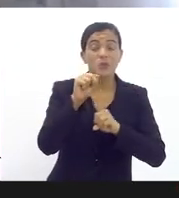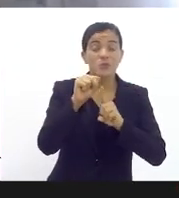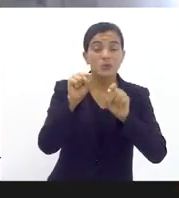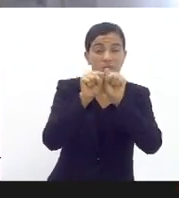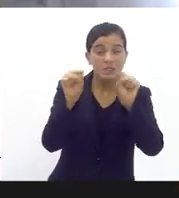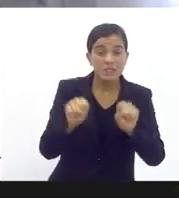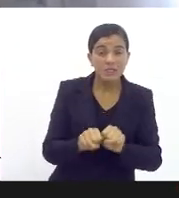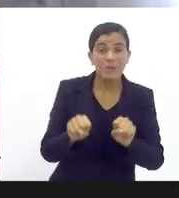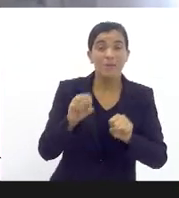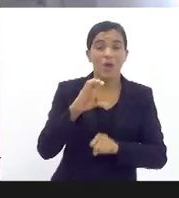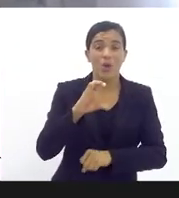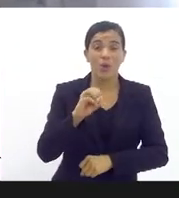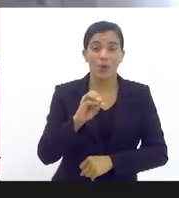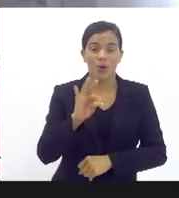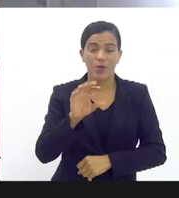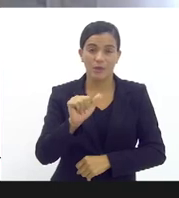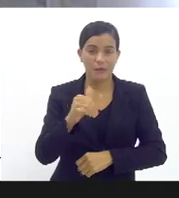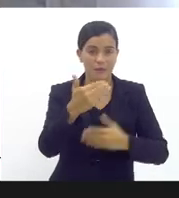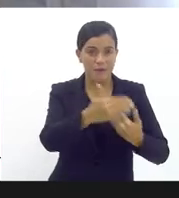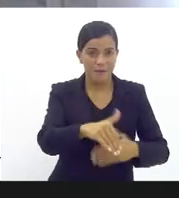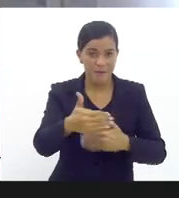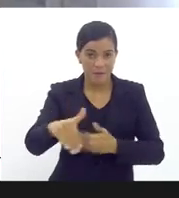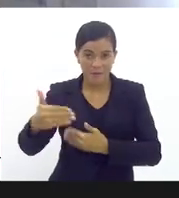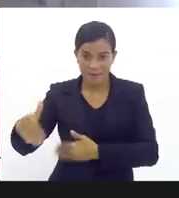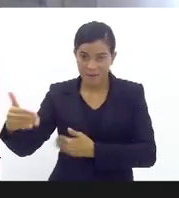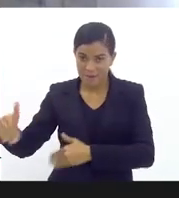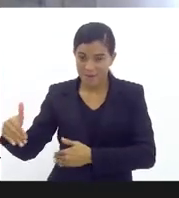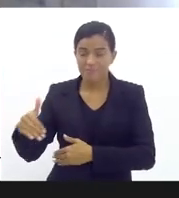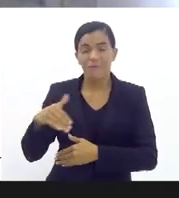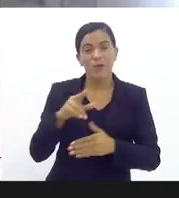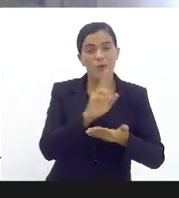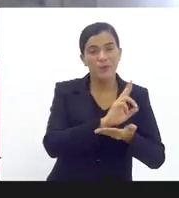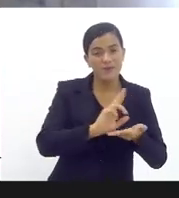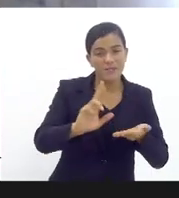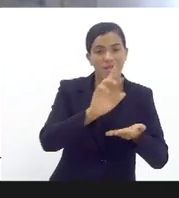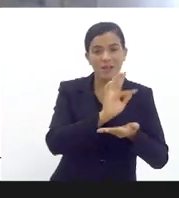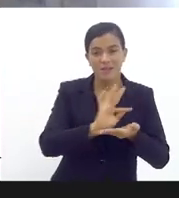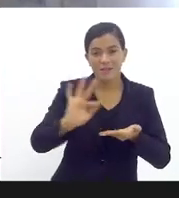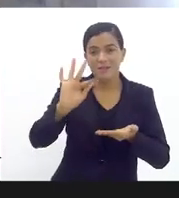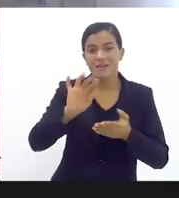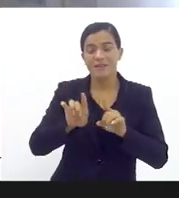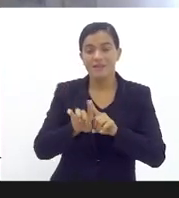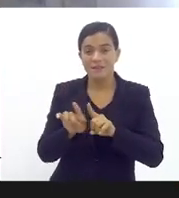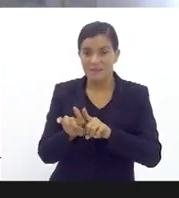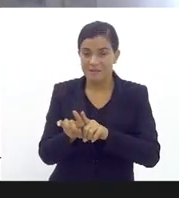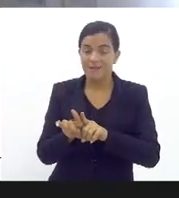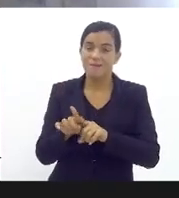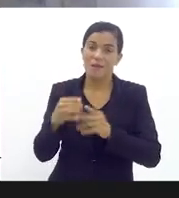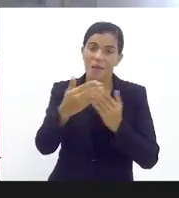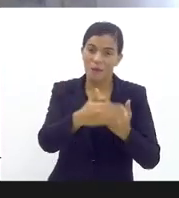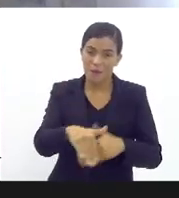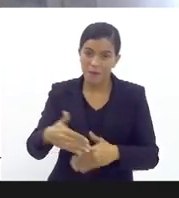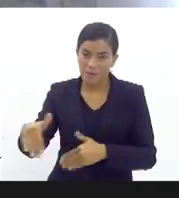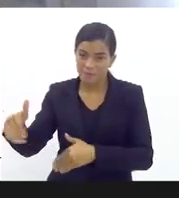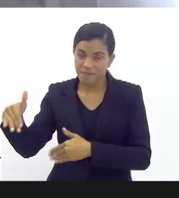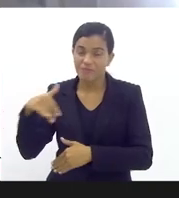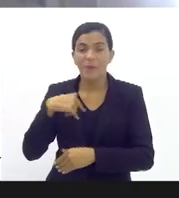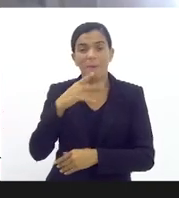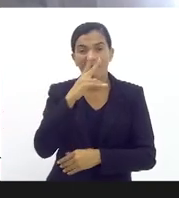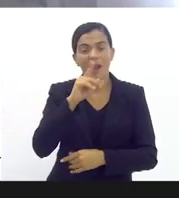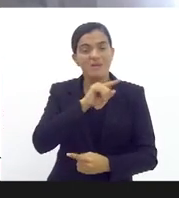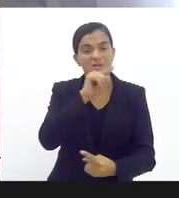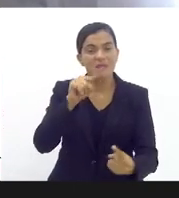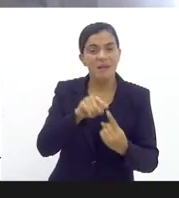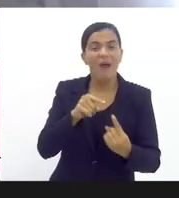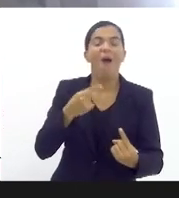dentro dos concursos públicos, dentro das universidades, dentro das empresas, acho que é uma ação intencional que a